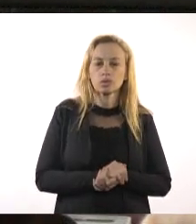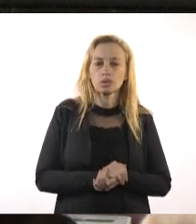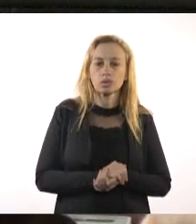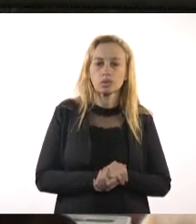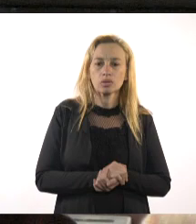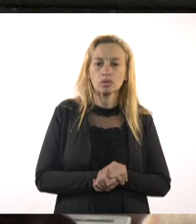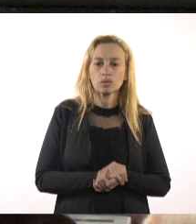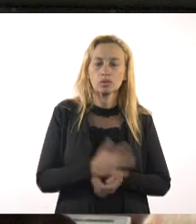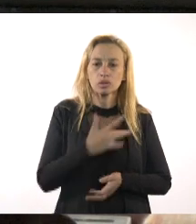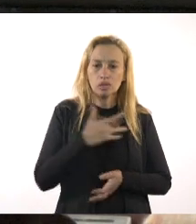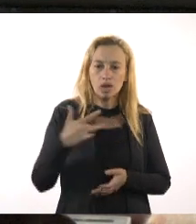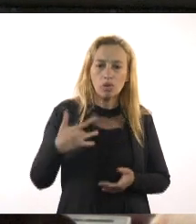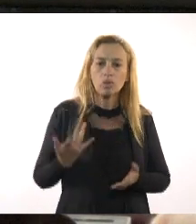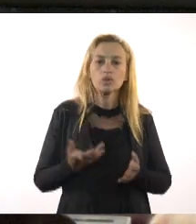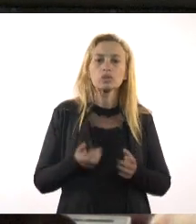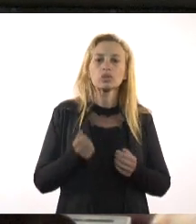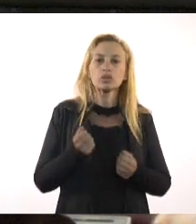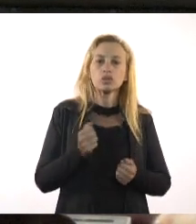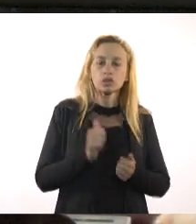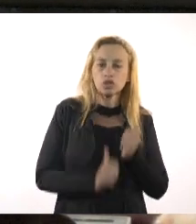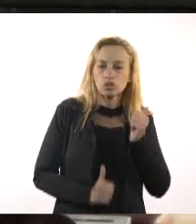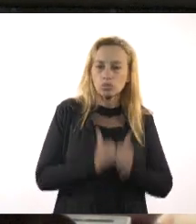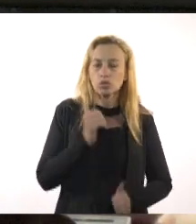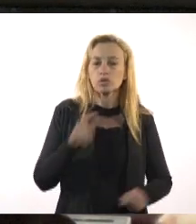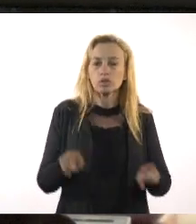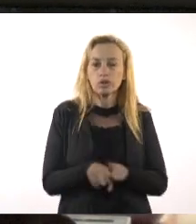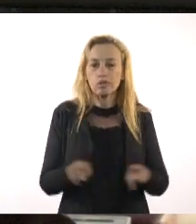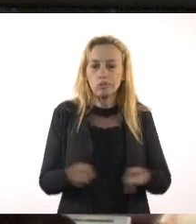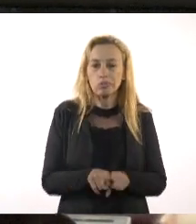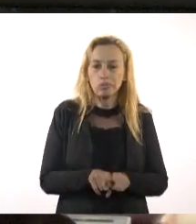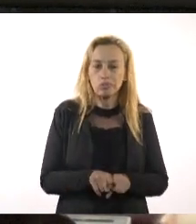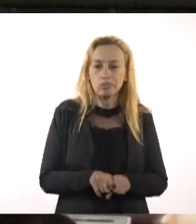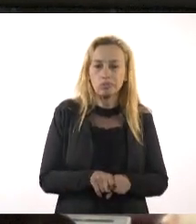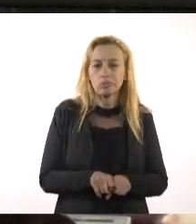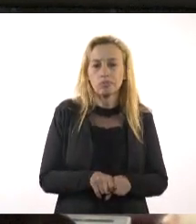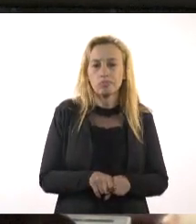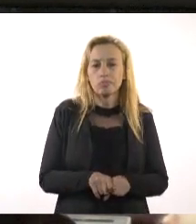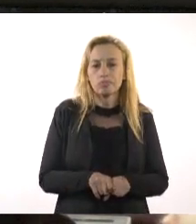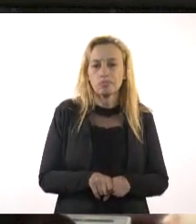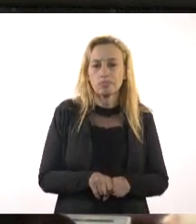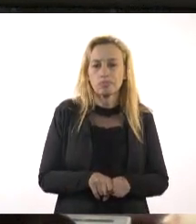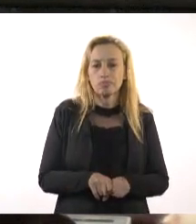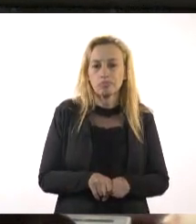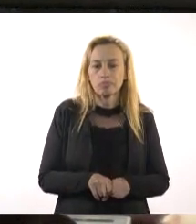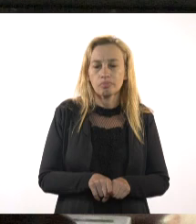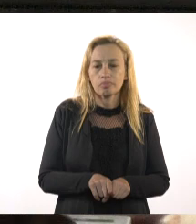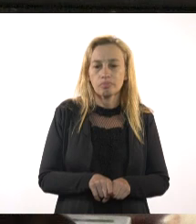serviços de saúde, de esporte também. Eu estava numa situação de...